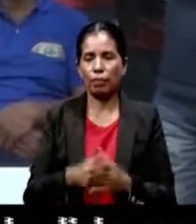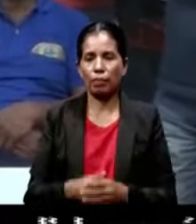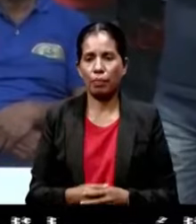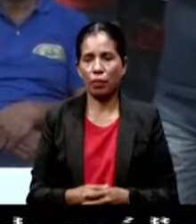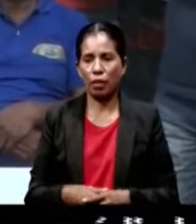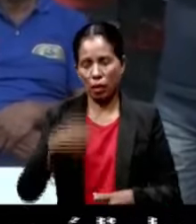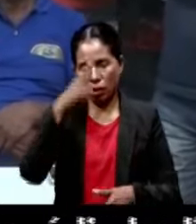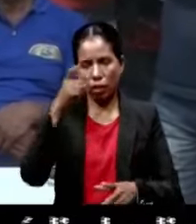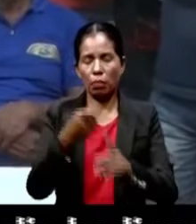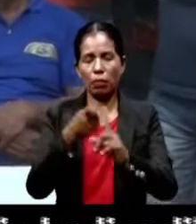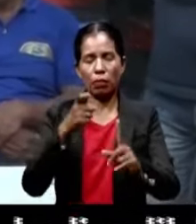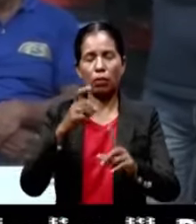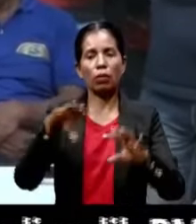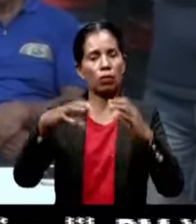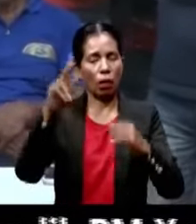também usa o dinheiro